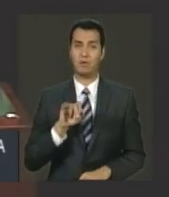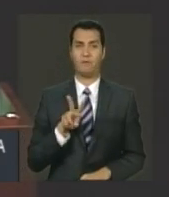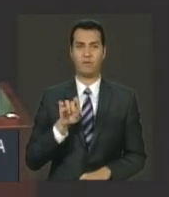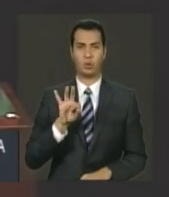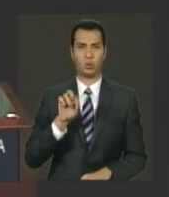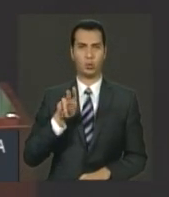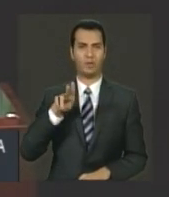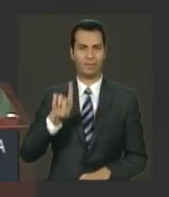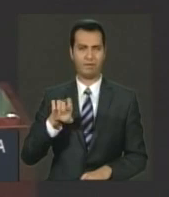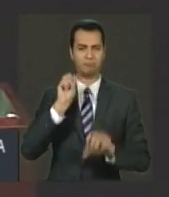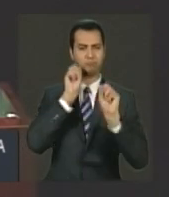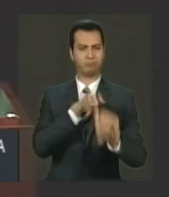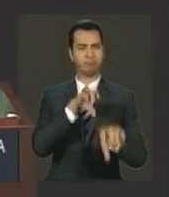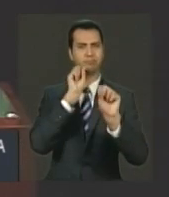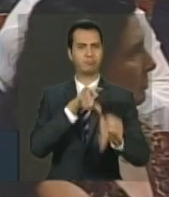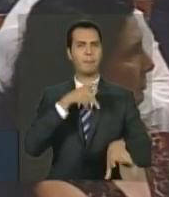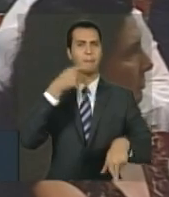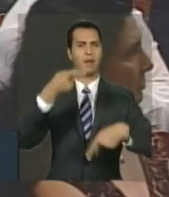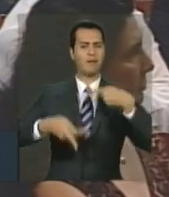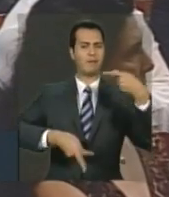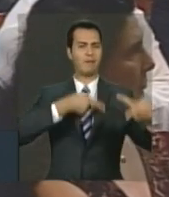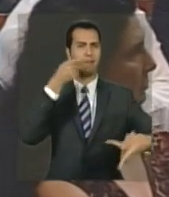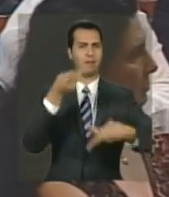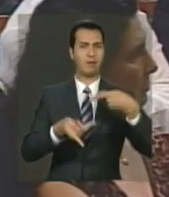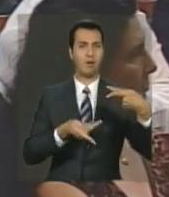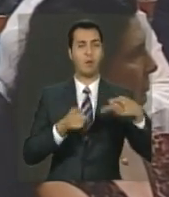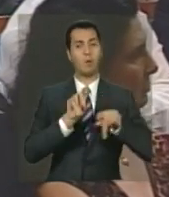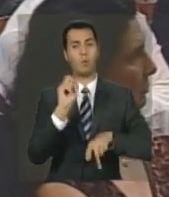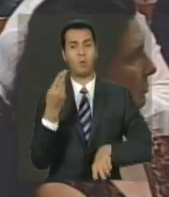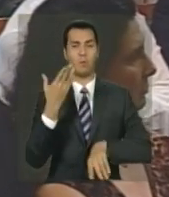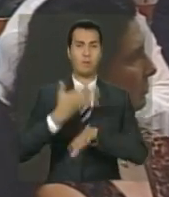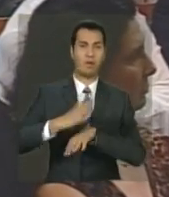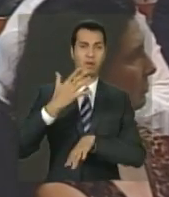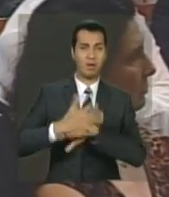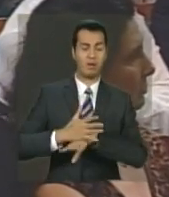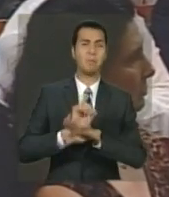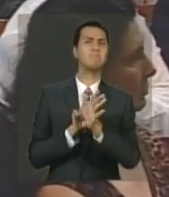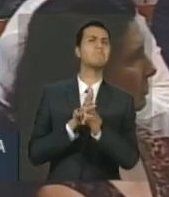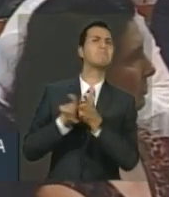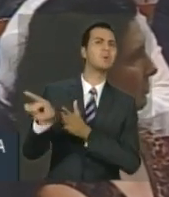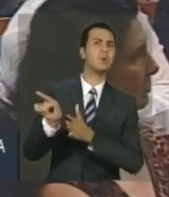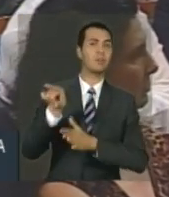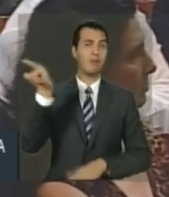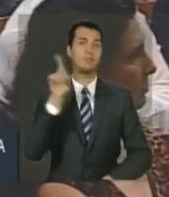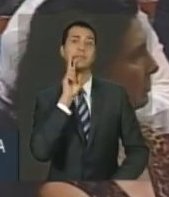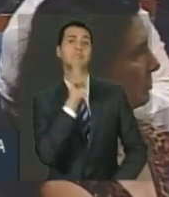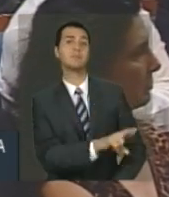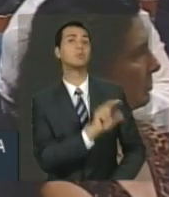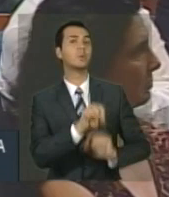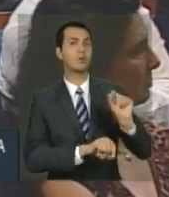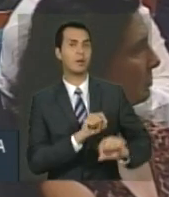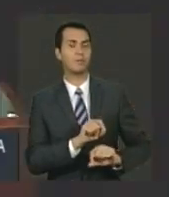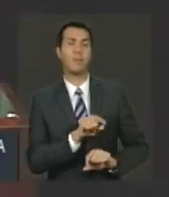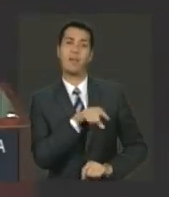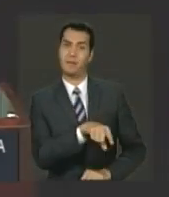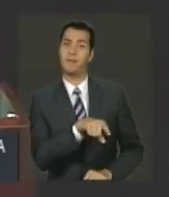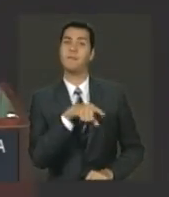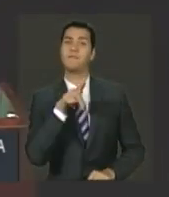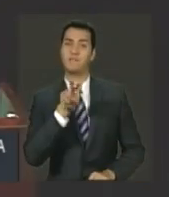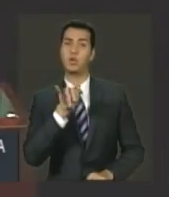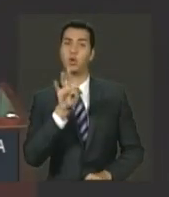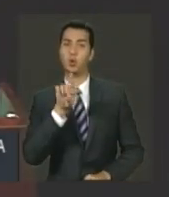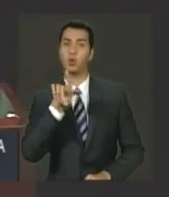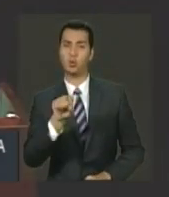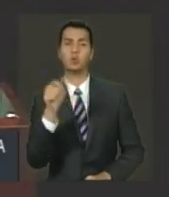ou transmitida pela prática, ele não hesitou. Ela é adquirida pela prática, e a